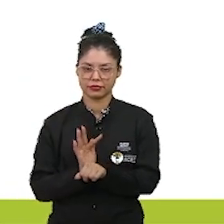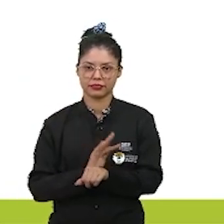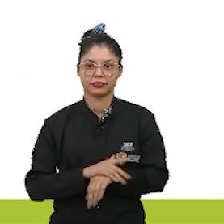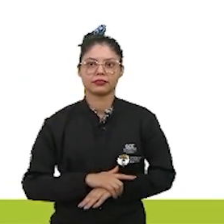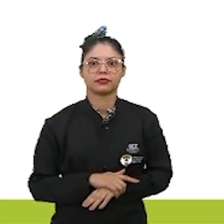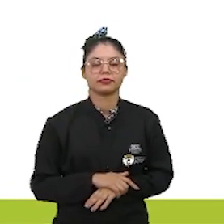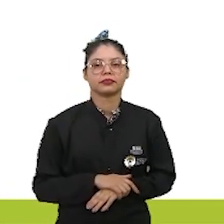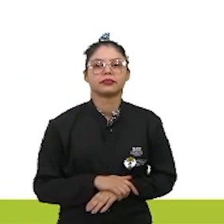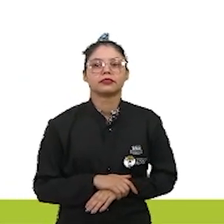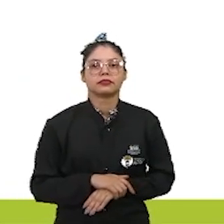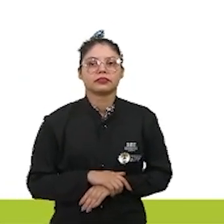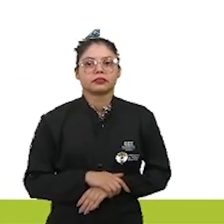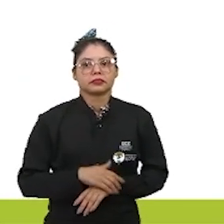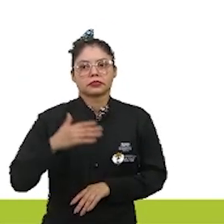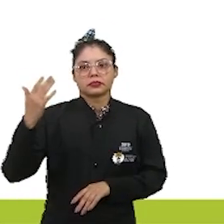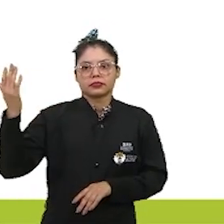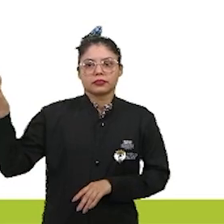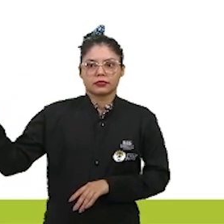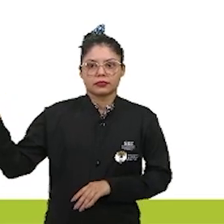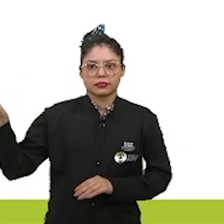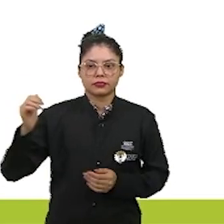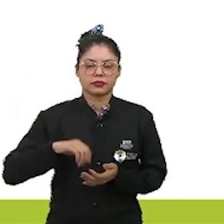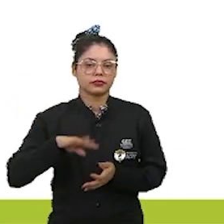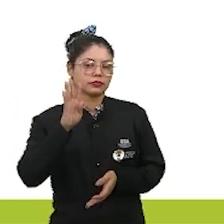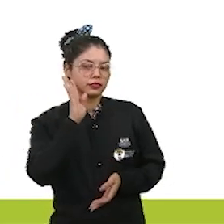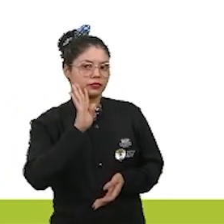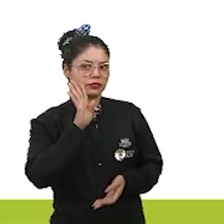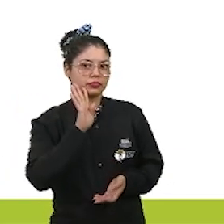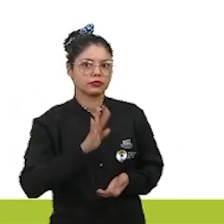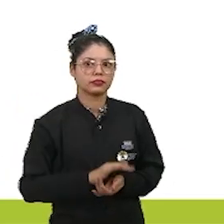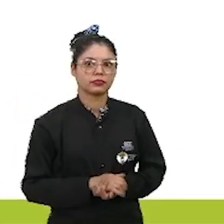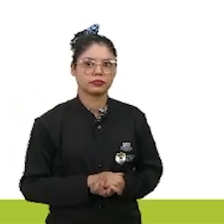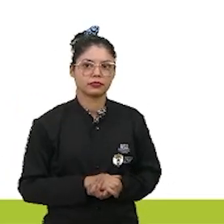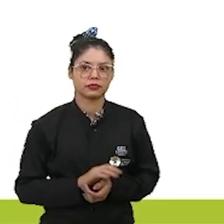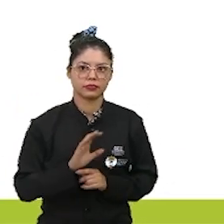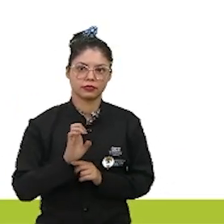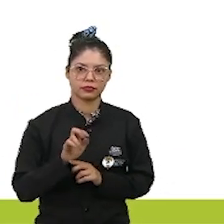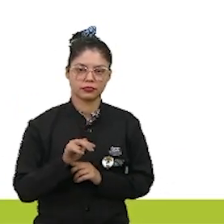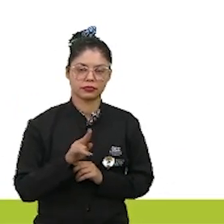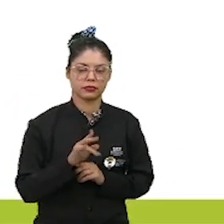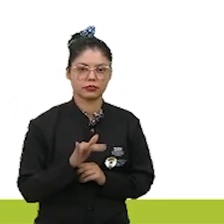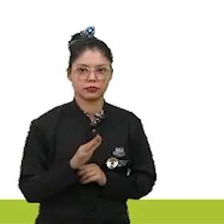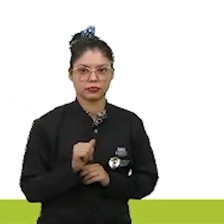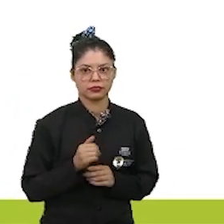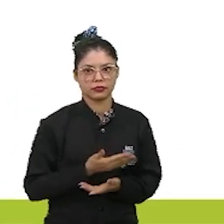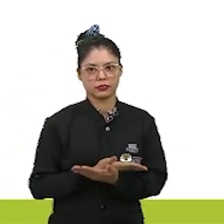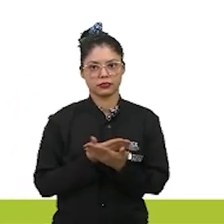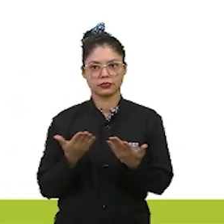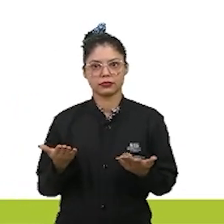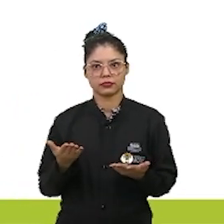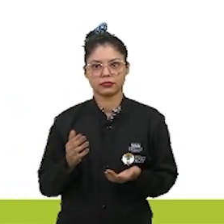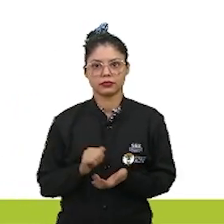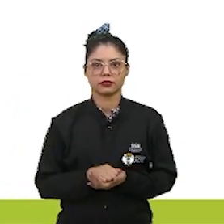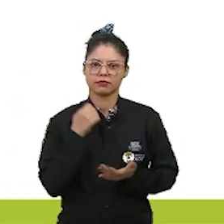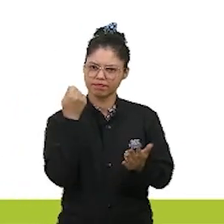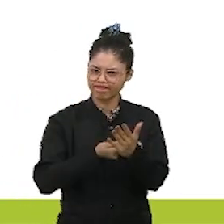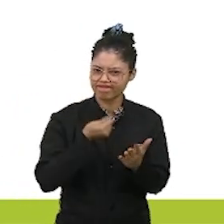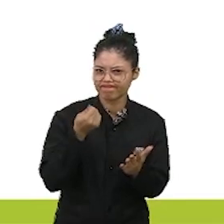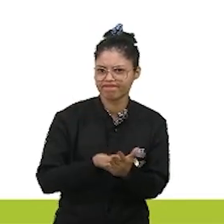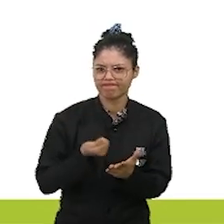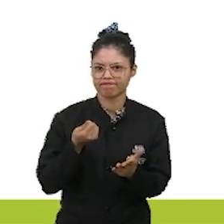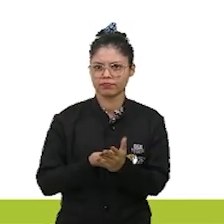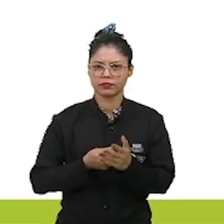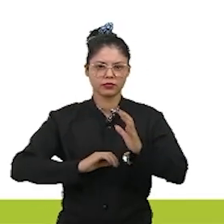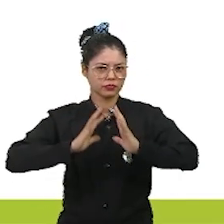animação. Filminho aí, gente, muito legal, o filme Encanto. Aí a sinopse para vocês. Forçada por